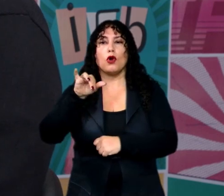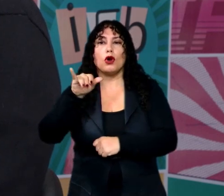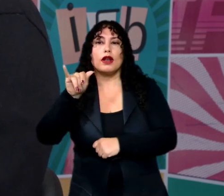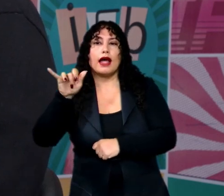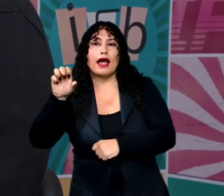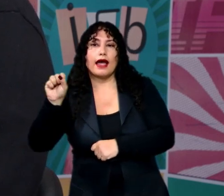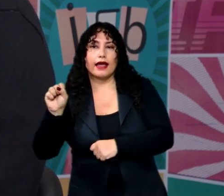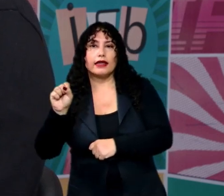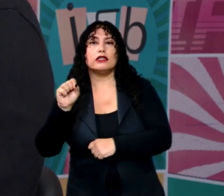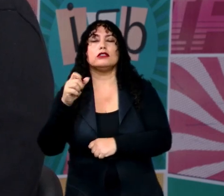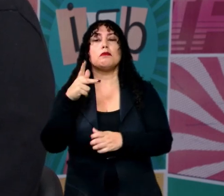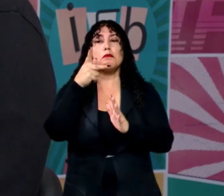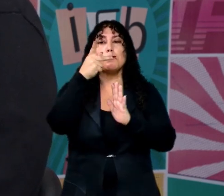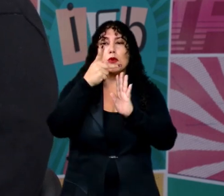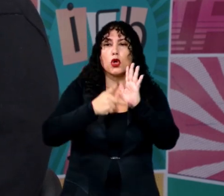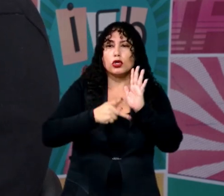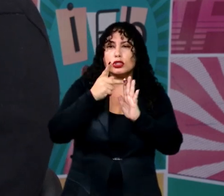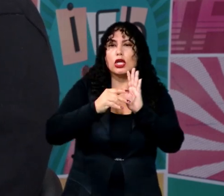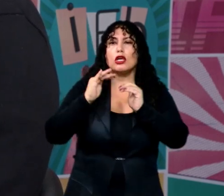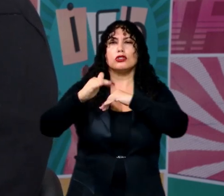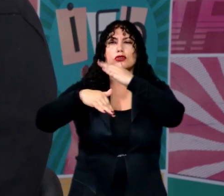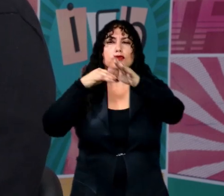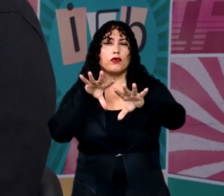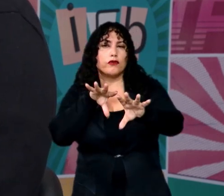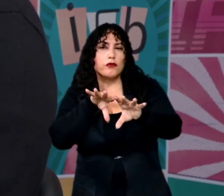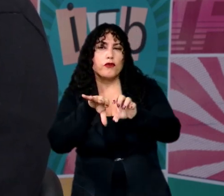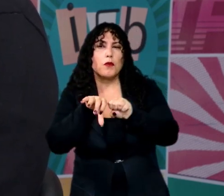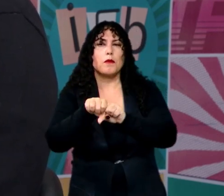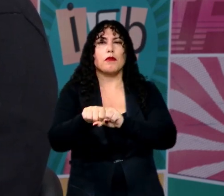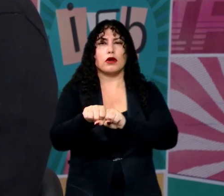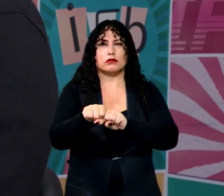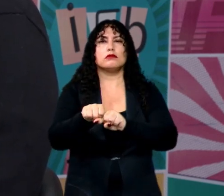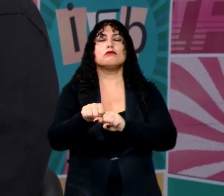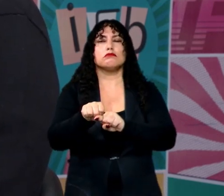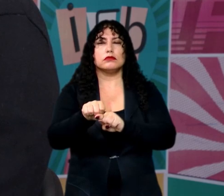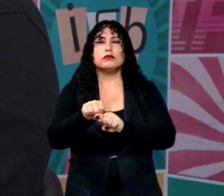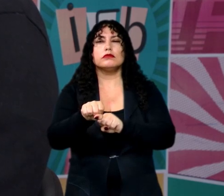Projetos que davam conta de desenvolver formação,